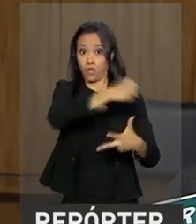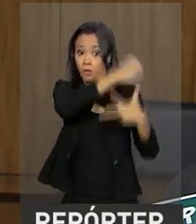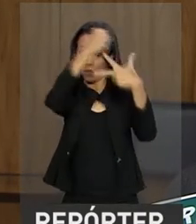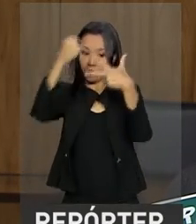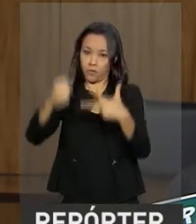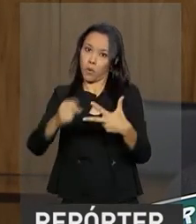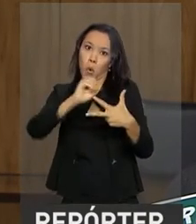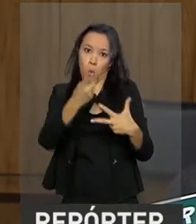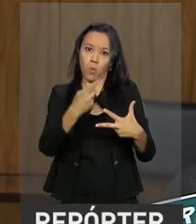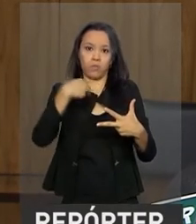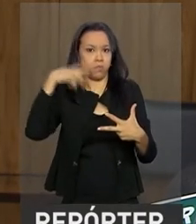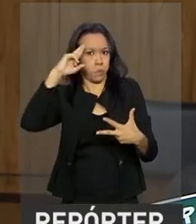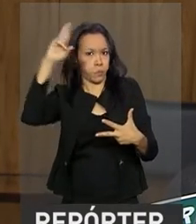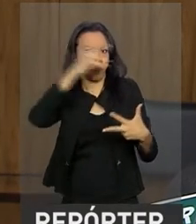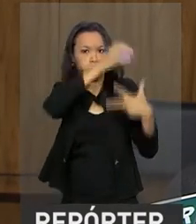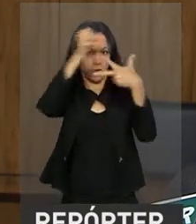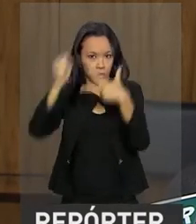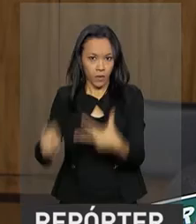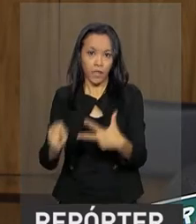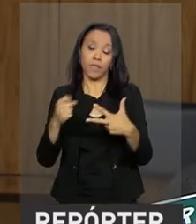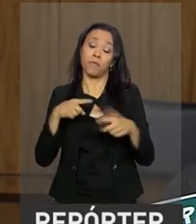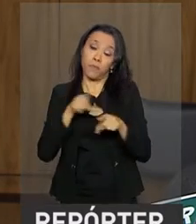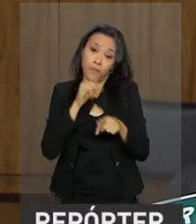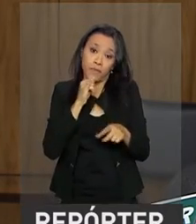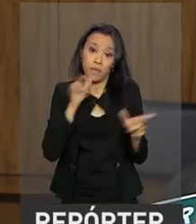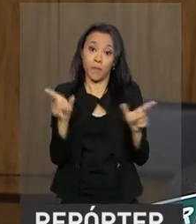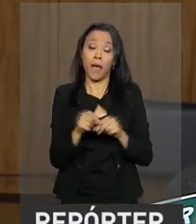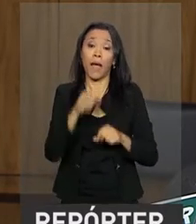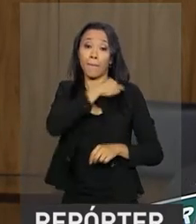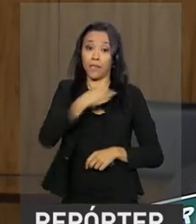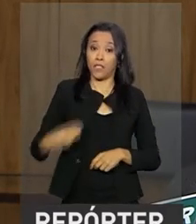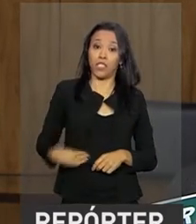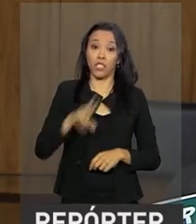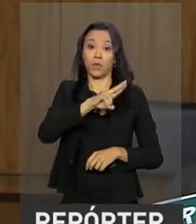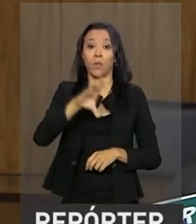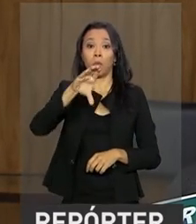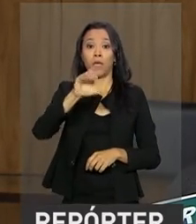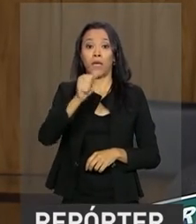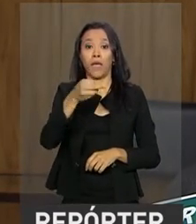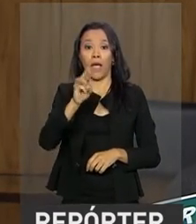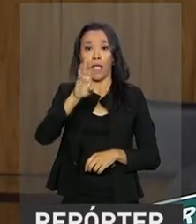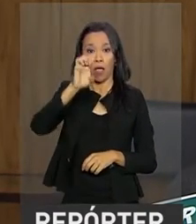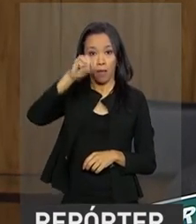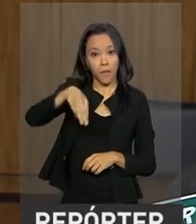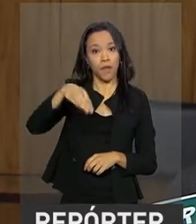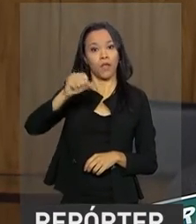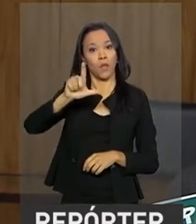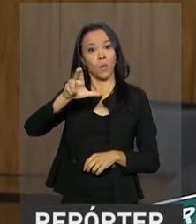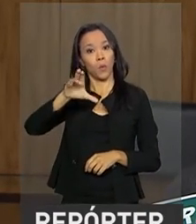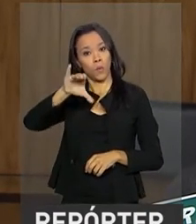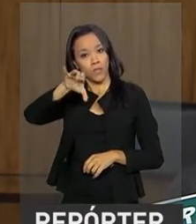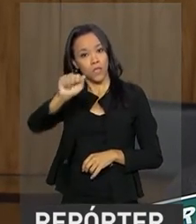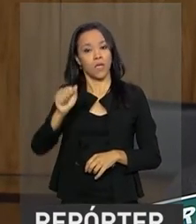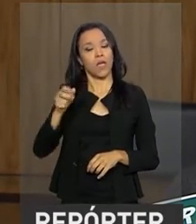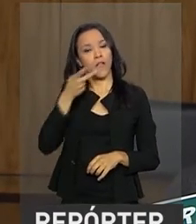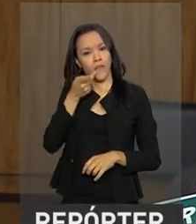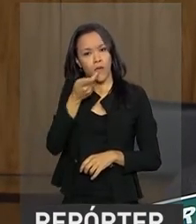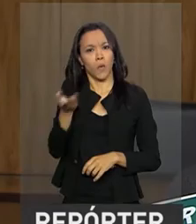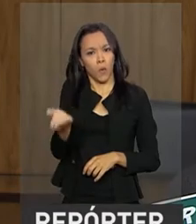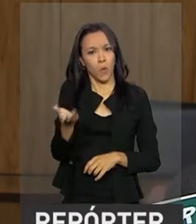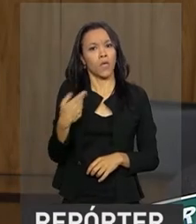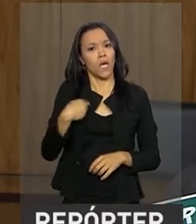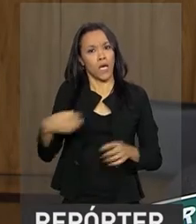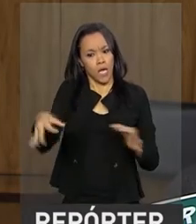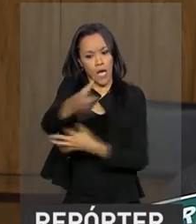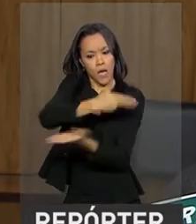freqüência gás a ministra cármen lúcia e com muita com muita fé conhece e invoca o a idéia da harmonia